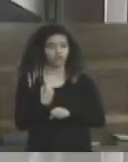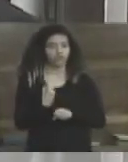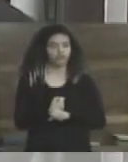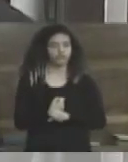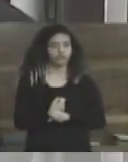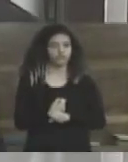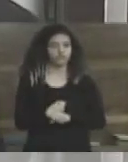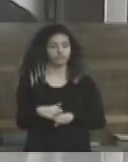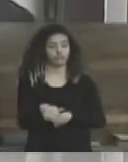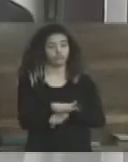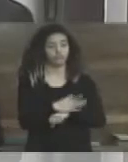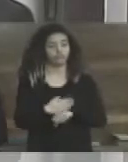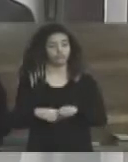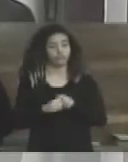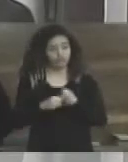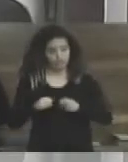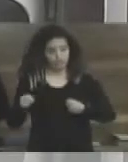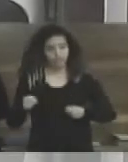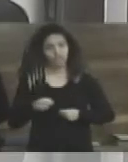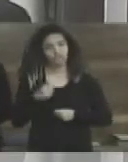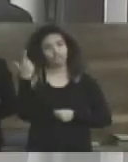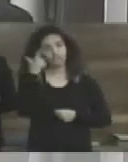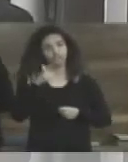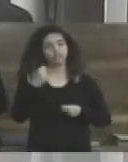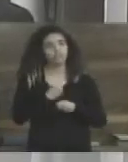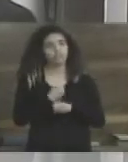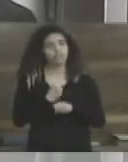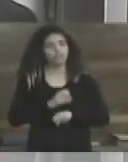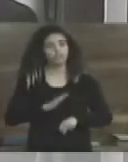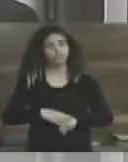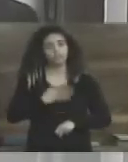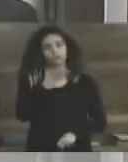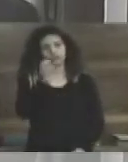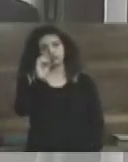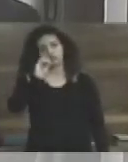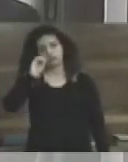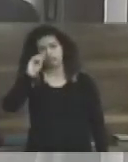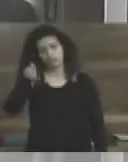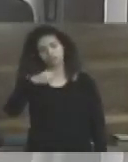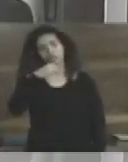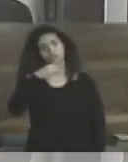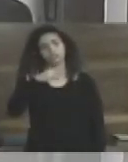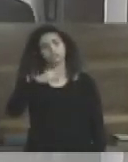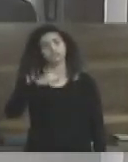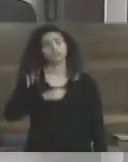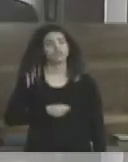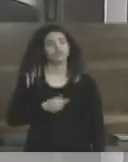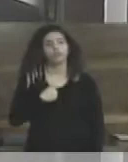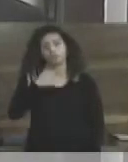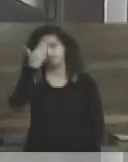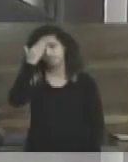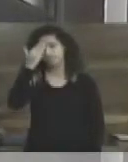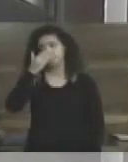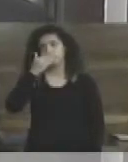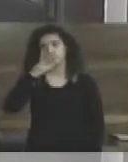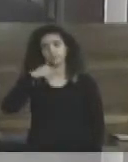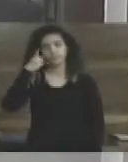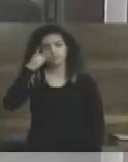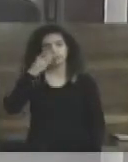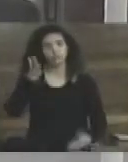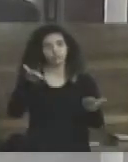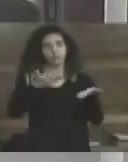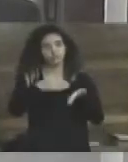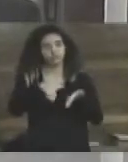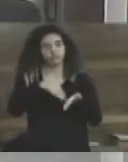Grande, com difícil acesso, ganhar uma obra aí de mais de R$ 400 mil. Então, só tenho a agradecer ao deputado, que hoje está secretário